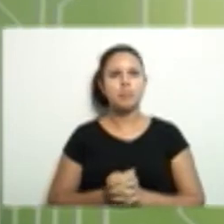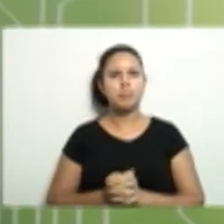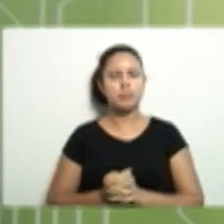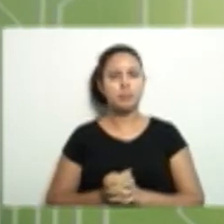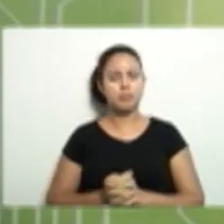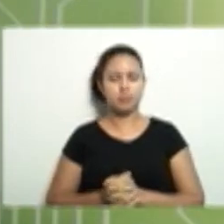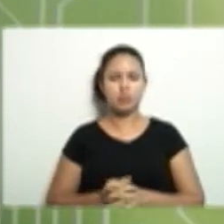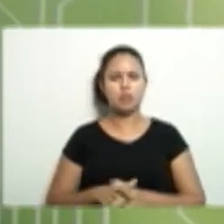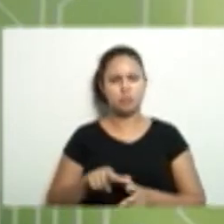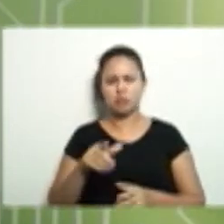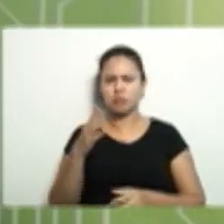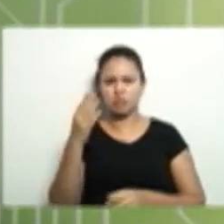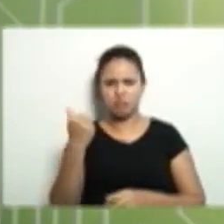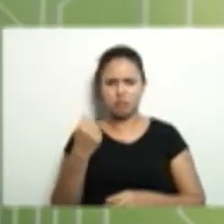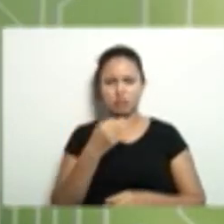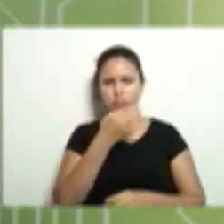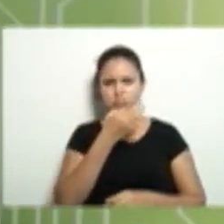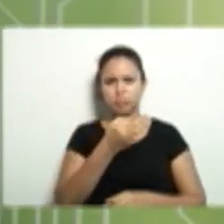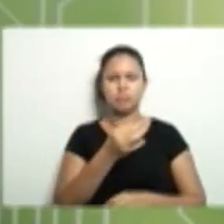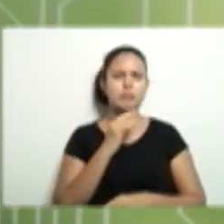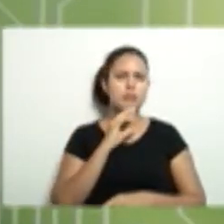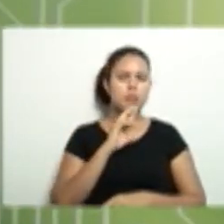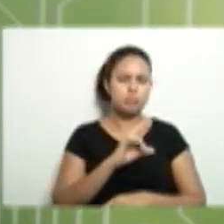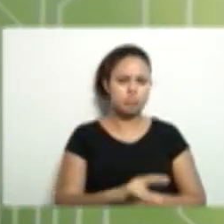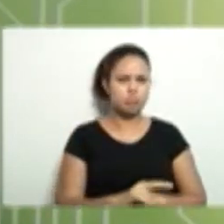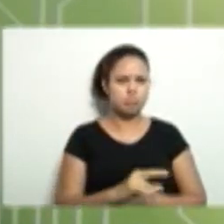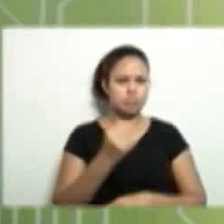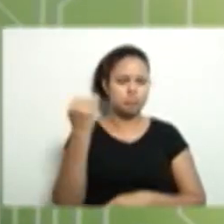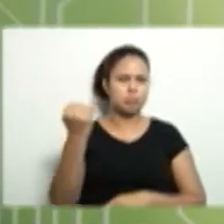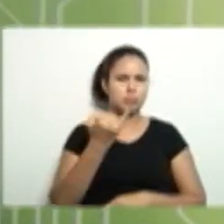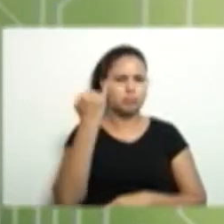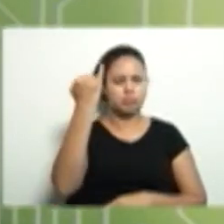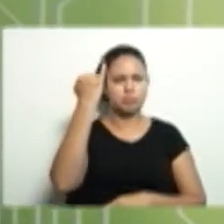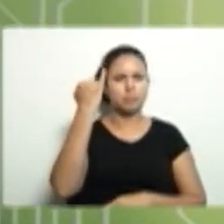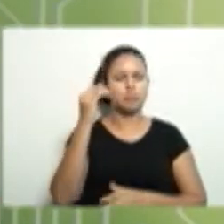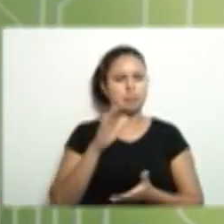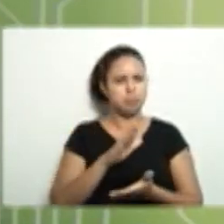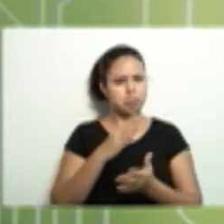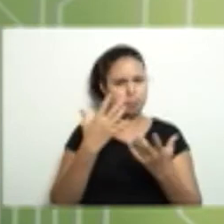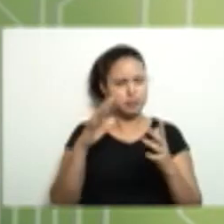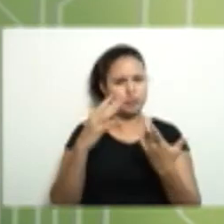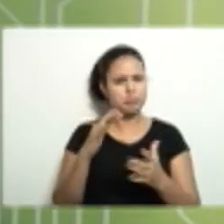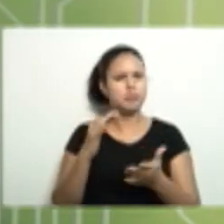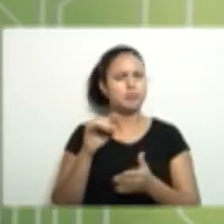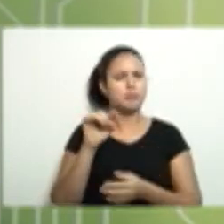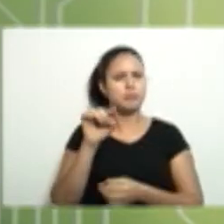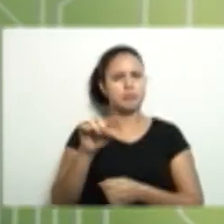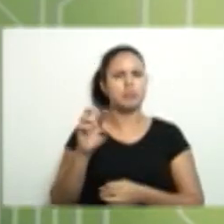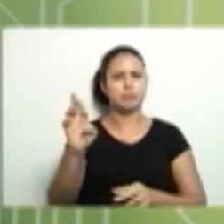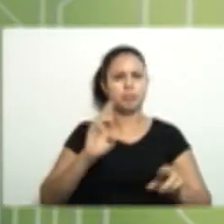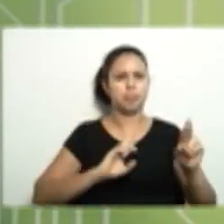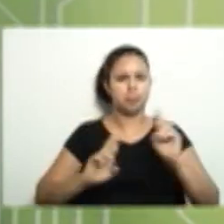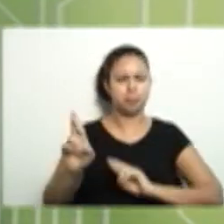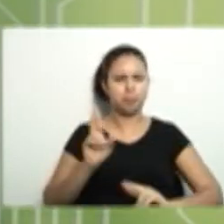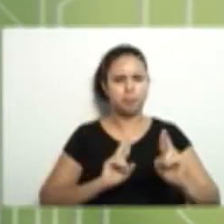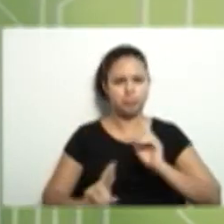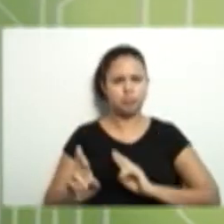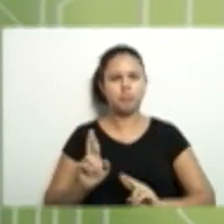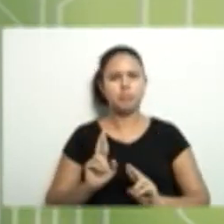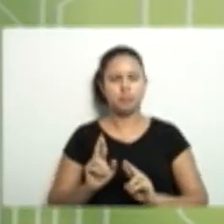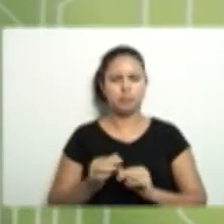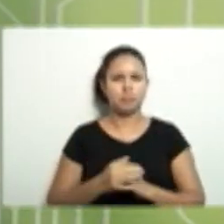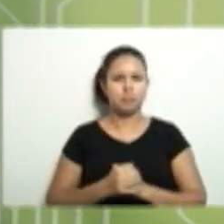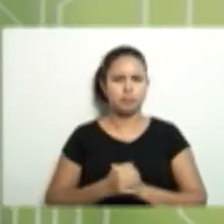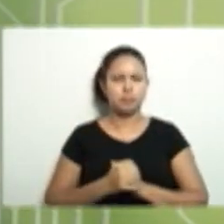bastante afiados, né? A gente viu que as respostas estão bem antenadas com isso. Eu gostaria de parabenizar a sua resposta, você que enviou para a gente. E nós